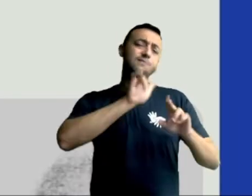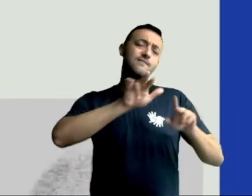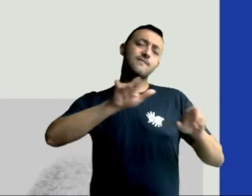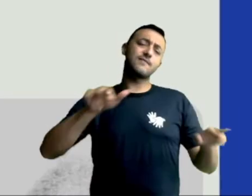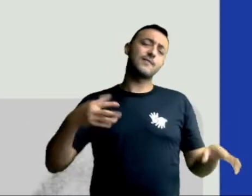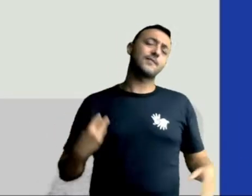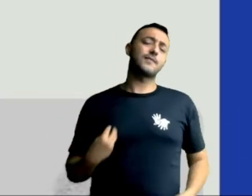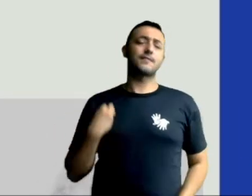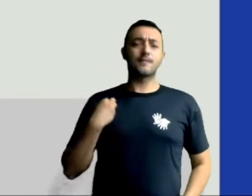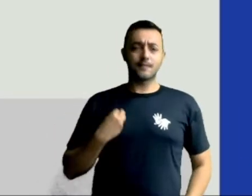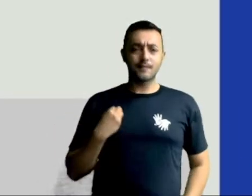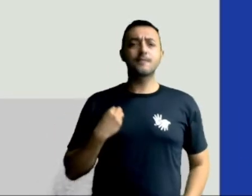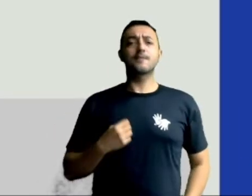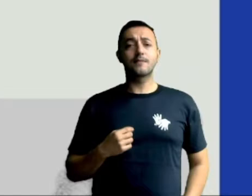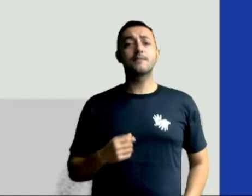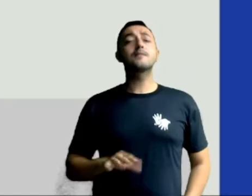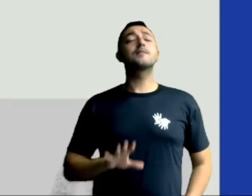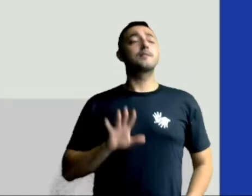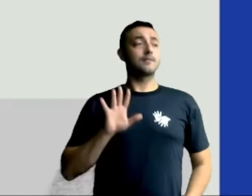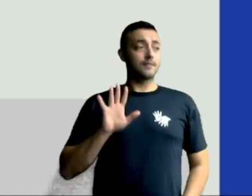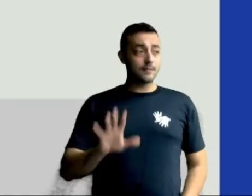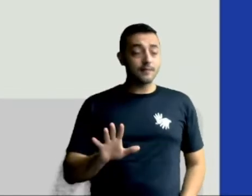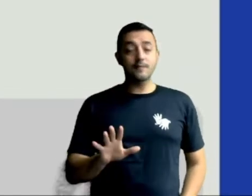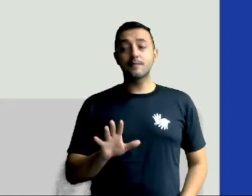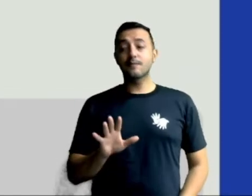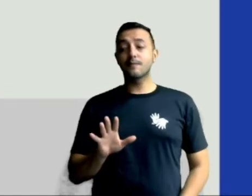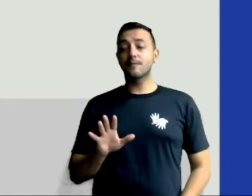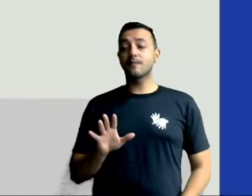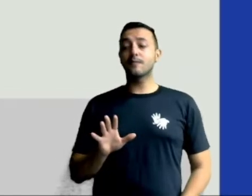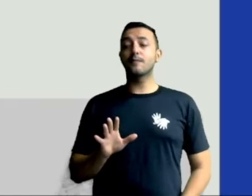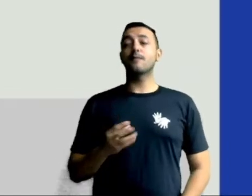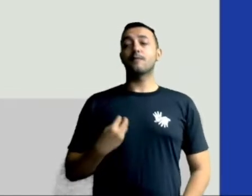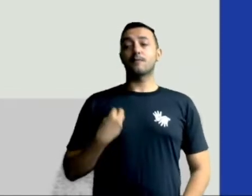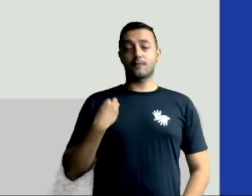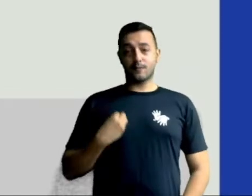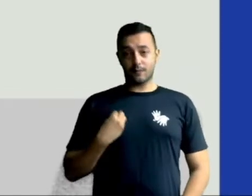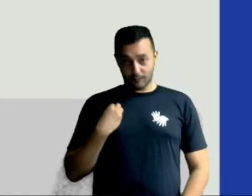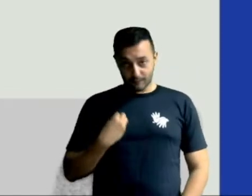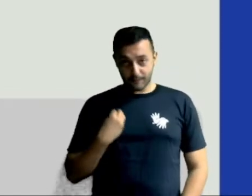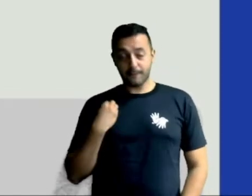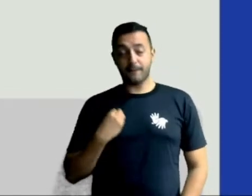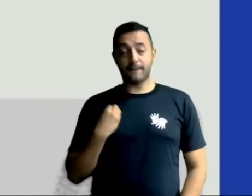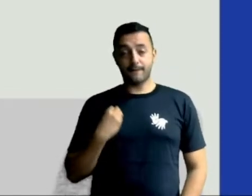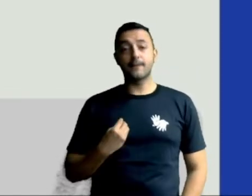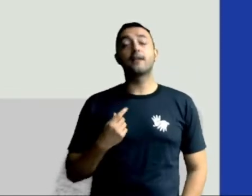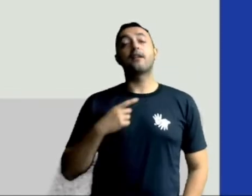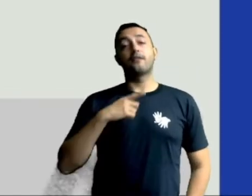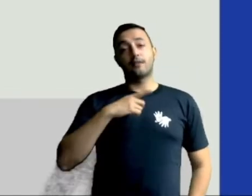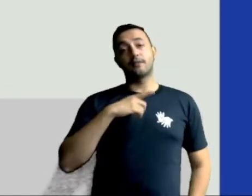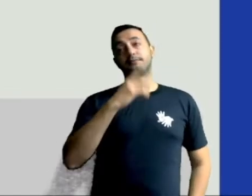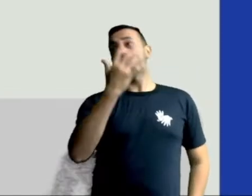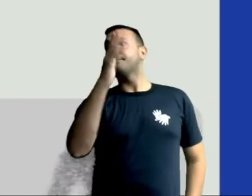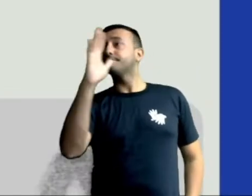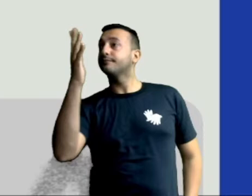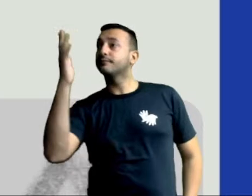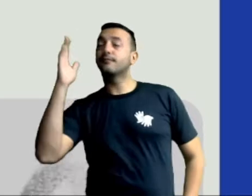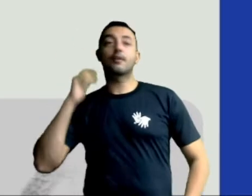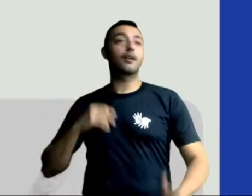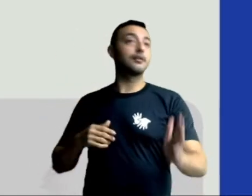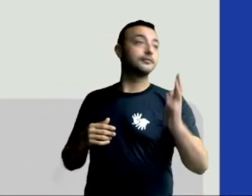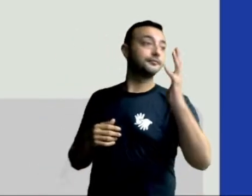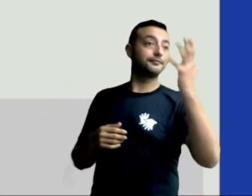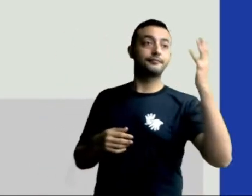que são vivos. Agora aí, os seres vivos dentro do ambiente, né, eles se comportam de